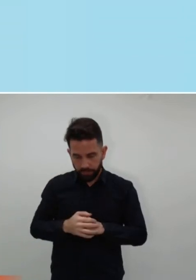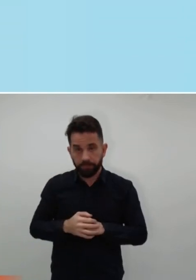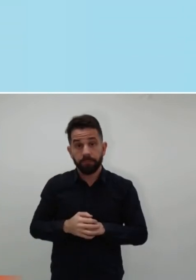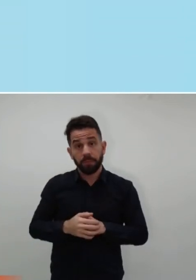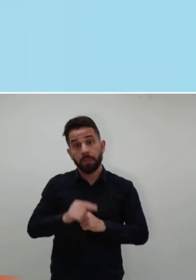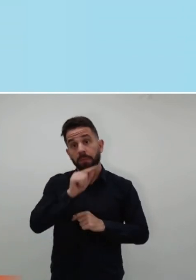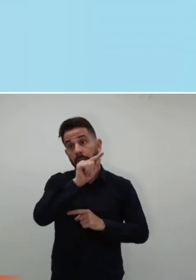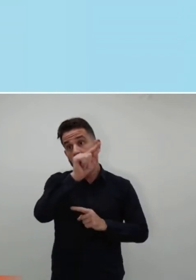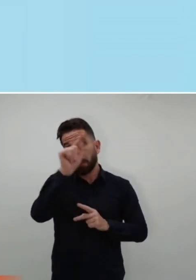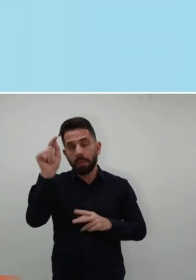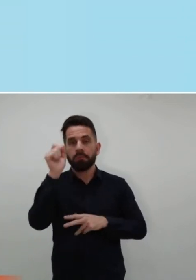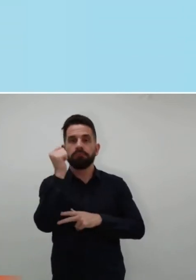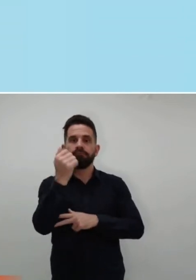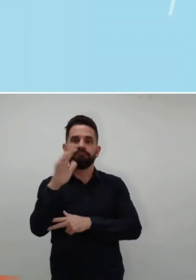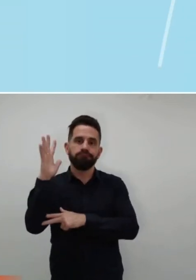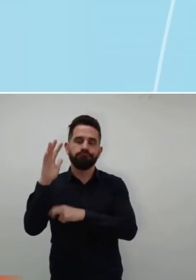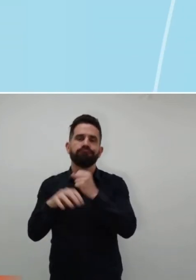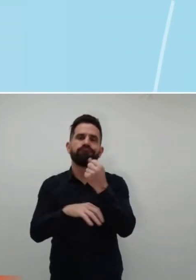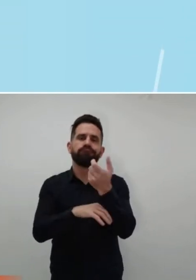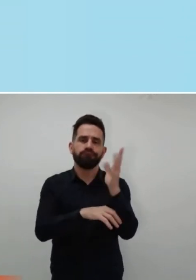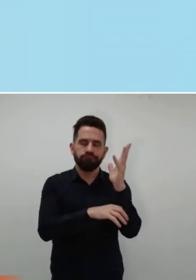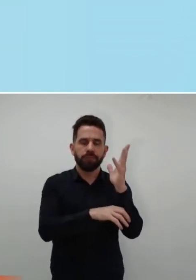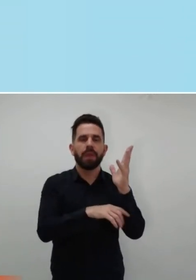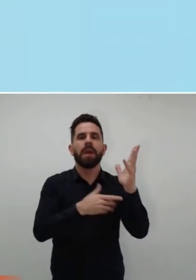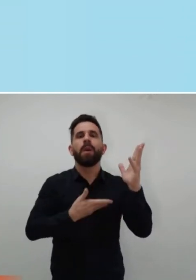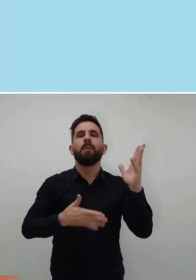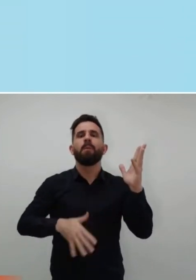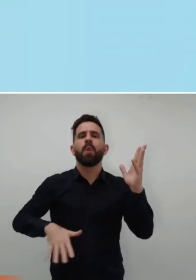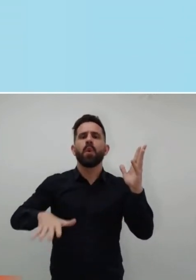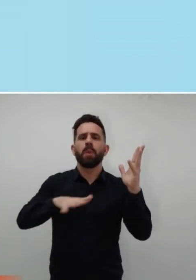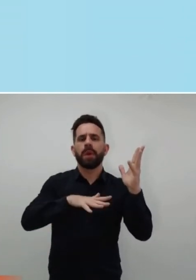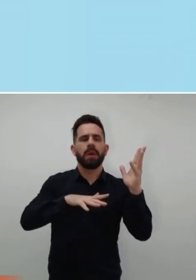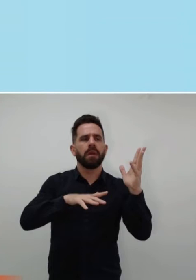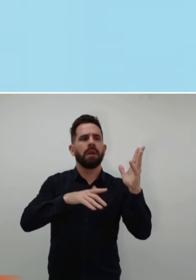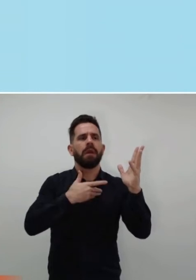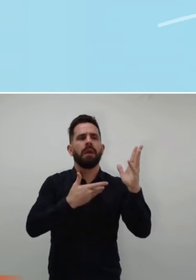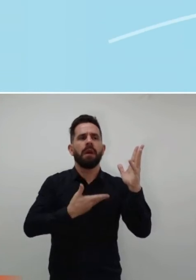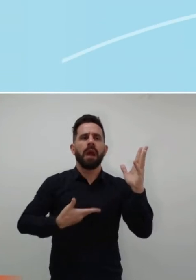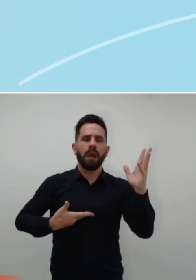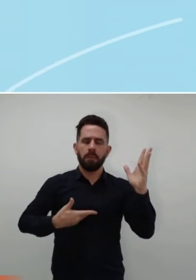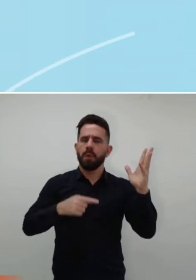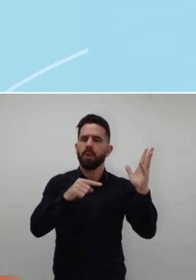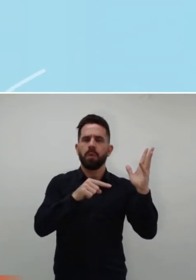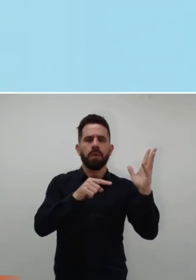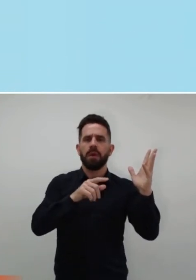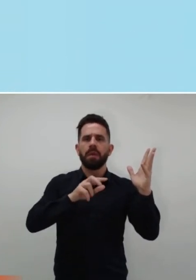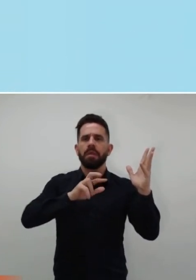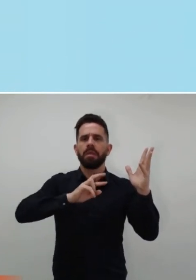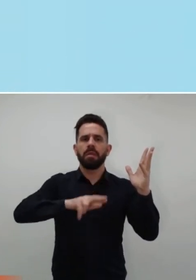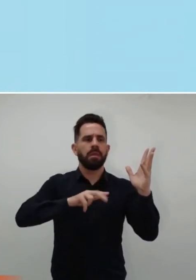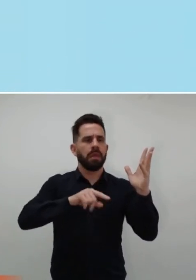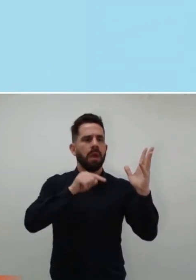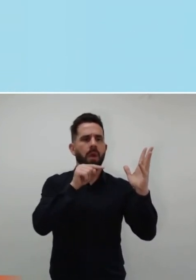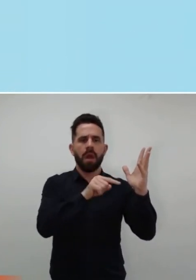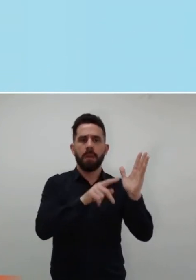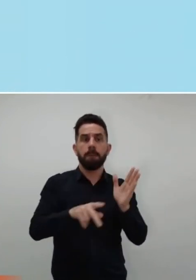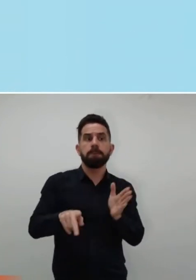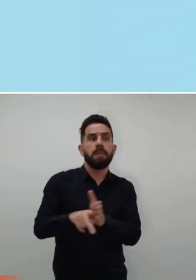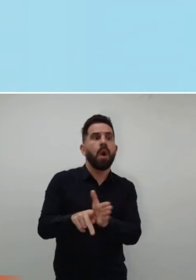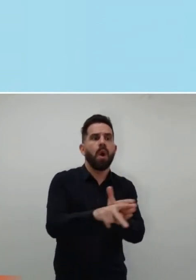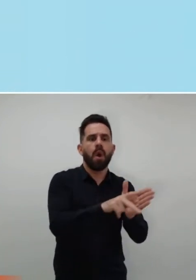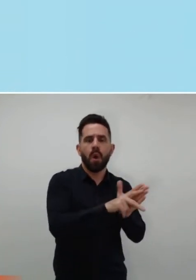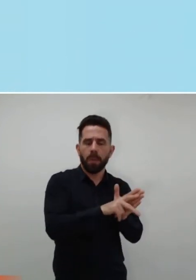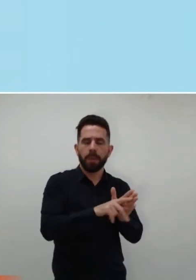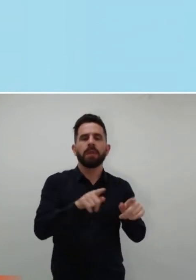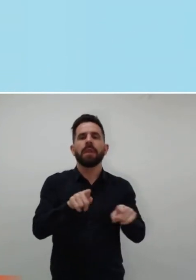florestas públicas não destinadas, ou seja, florestas públicas que não têm destinação, não têm donos, e também áreas